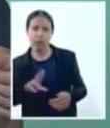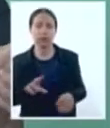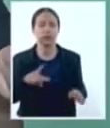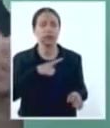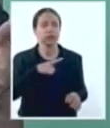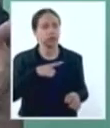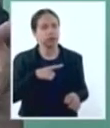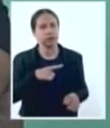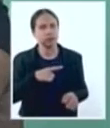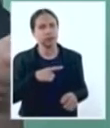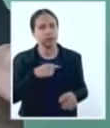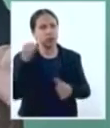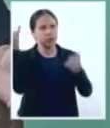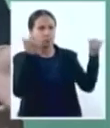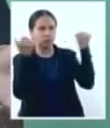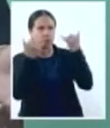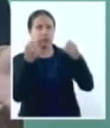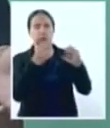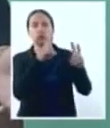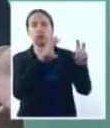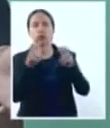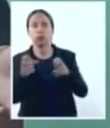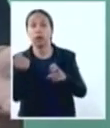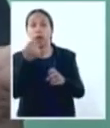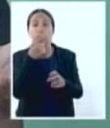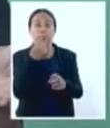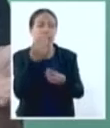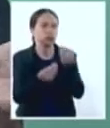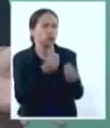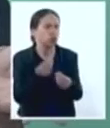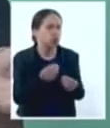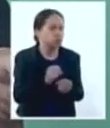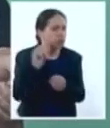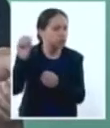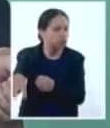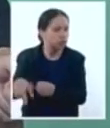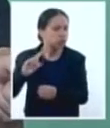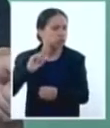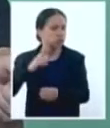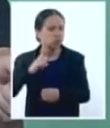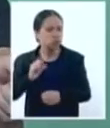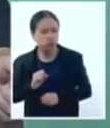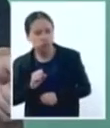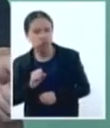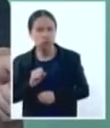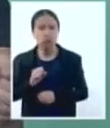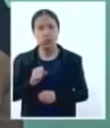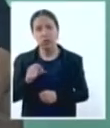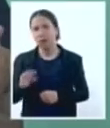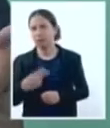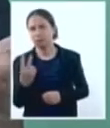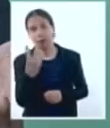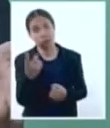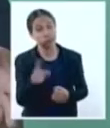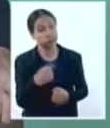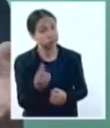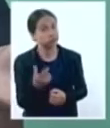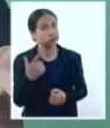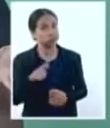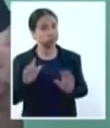medicamento, né? É um assunto que a gente, culturalmente, não dá muito valor, muita bola, mas que